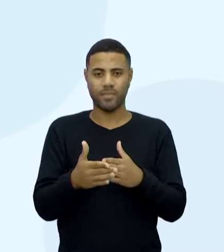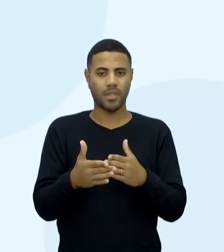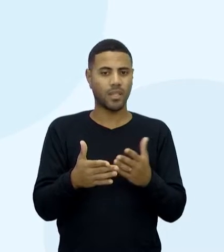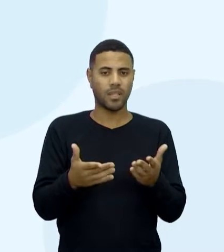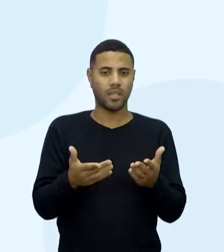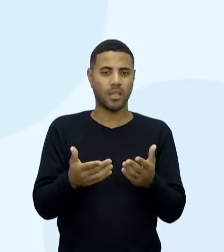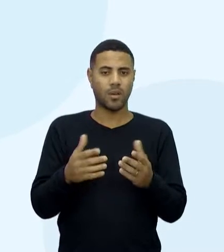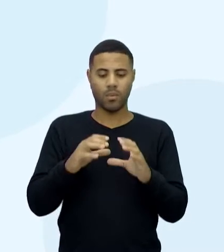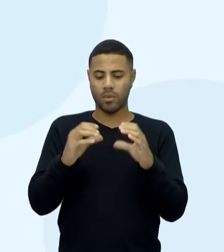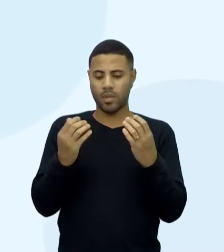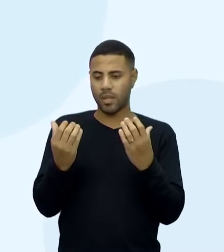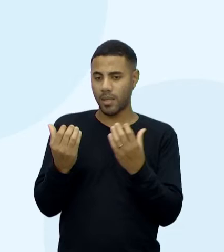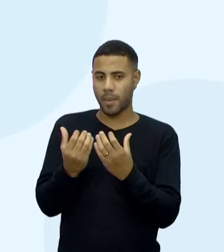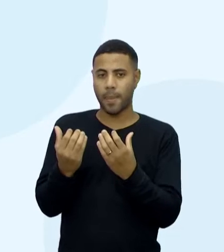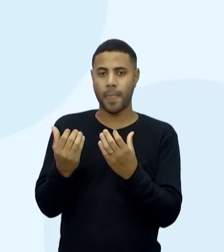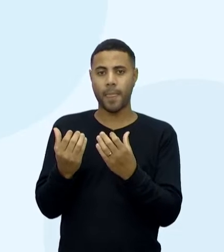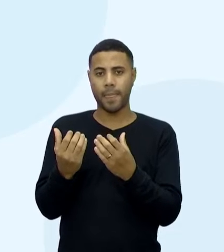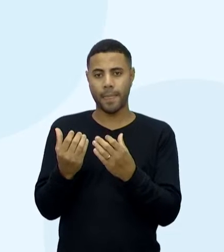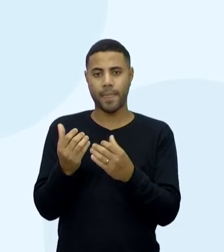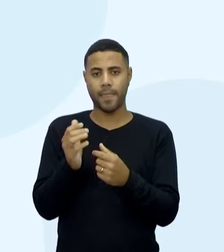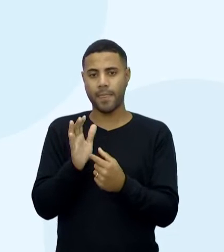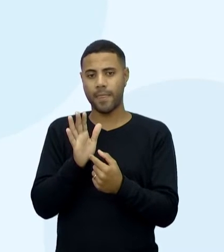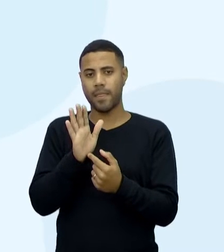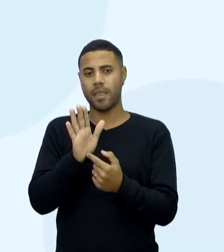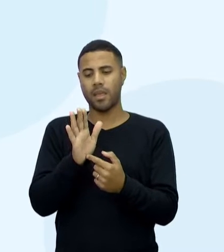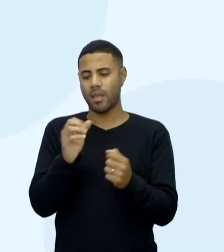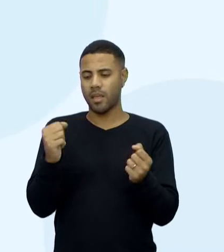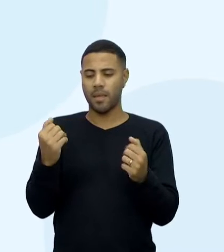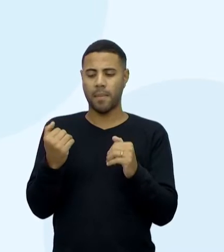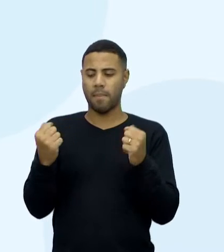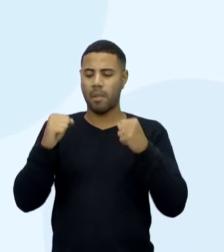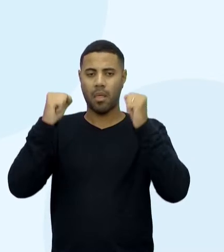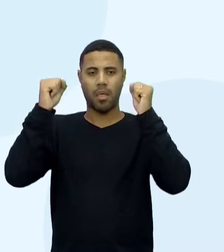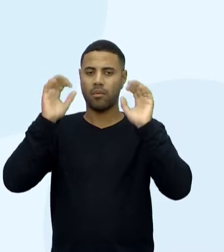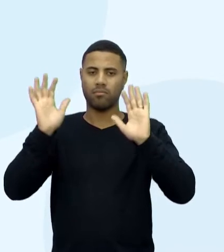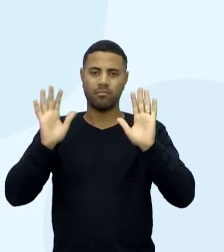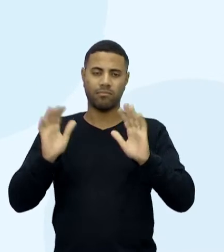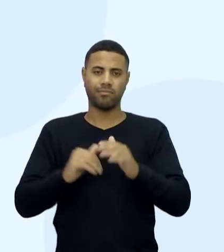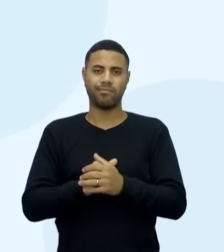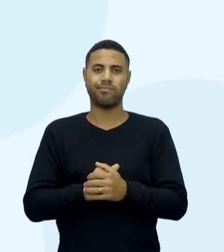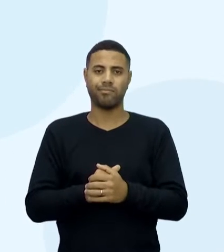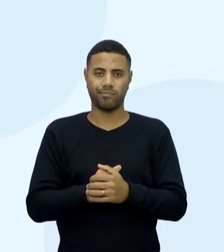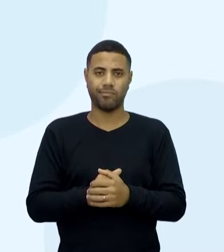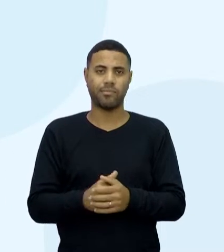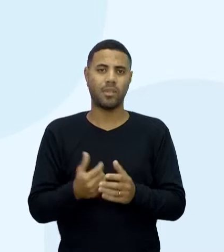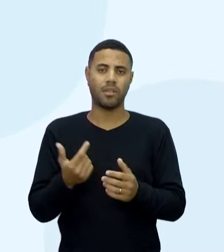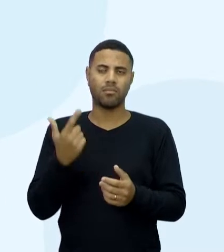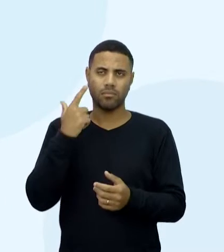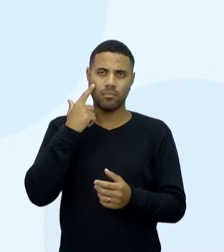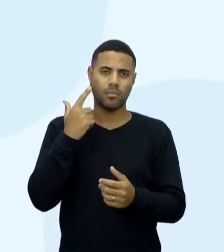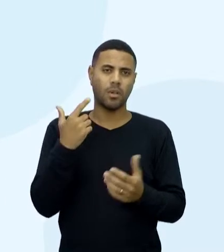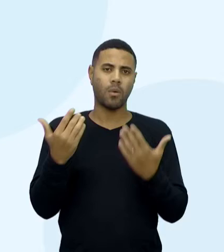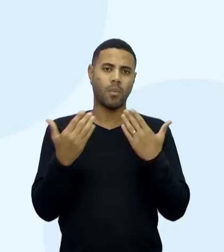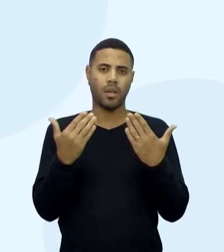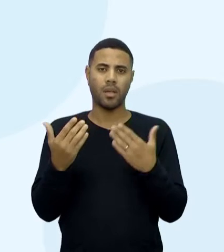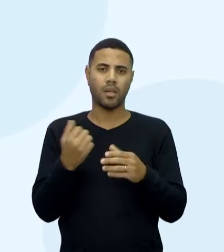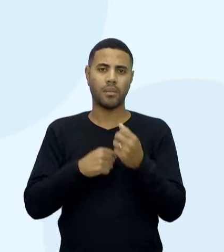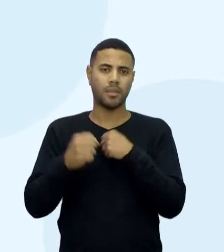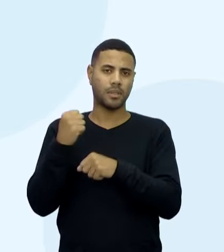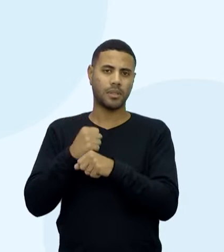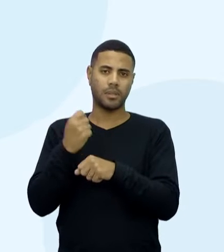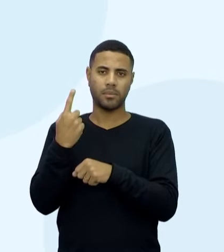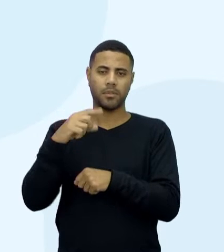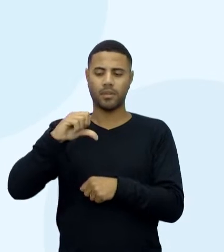à humanidade apresentadas de forma exagerada e emocional Então essa é uma fala que foi feita lá na década de